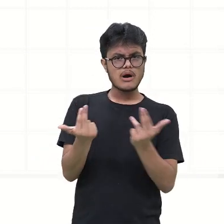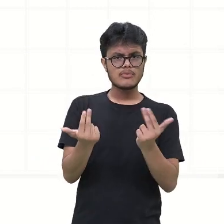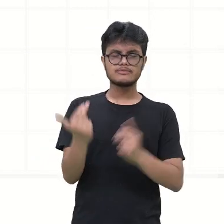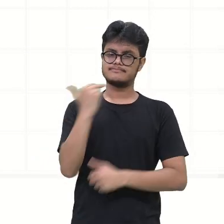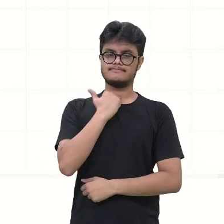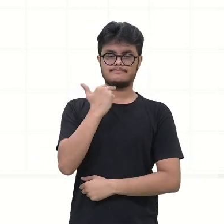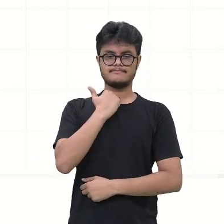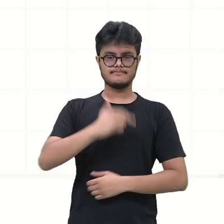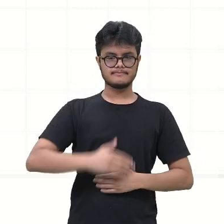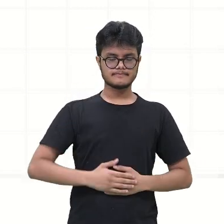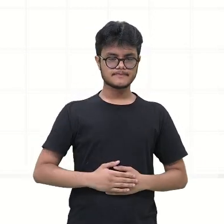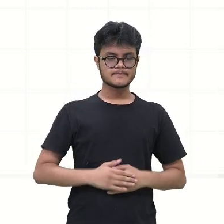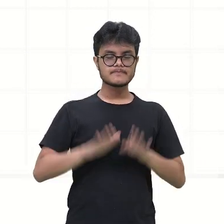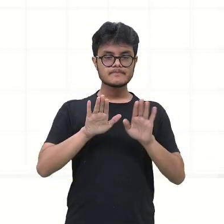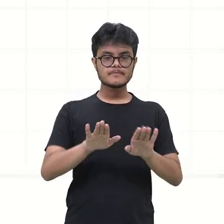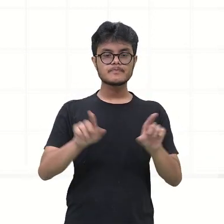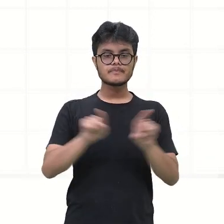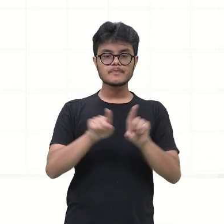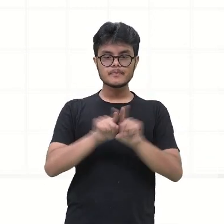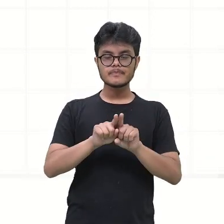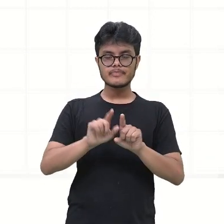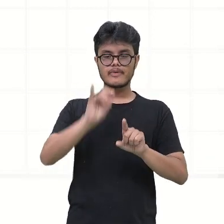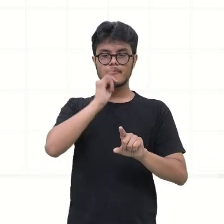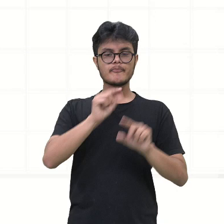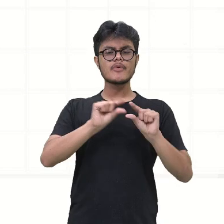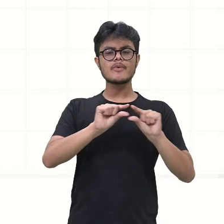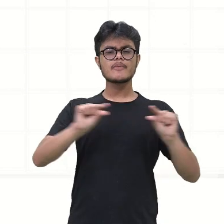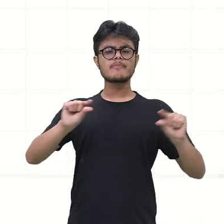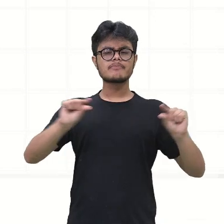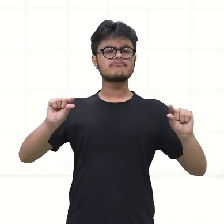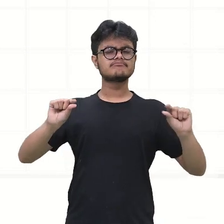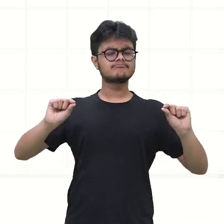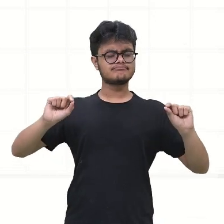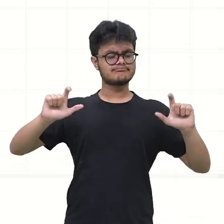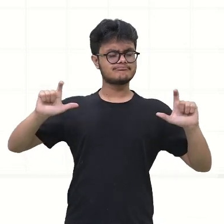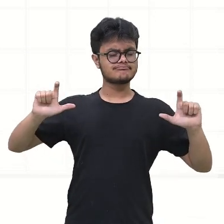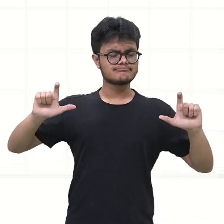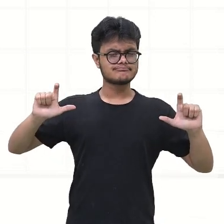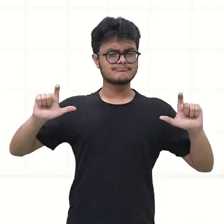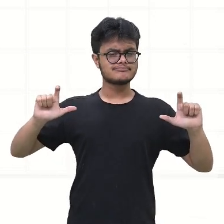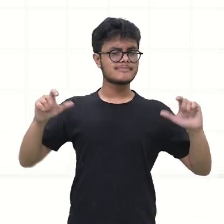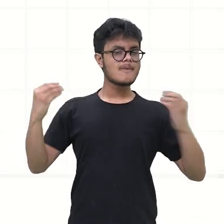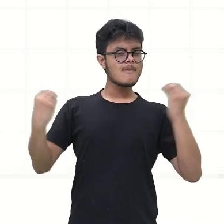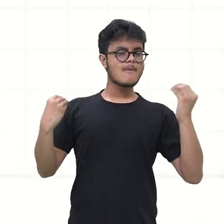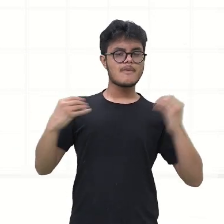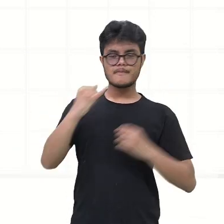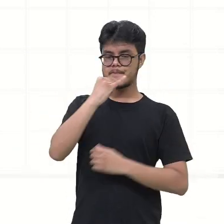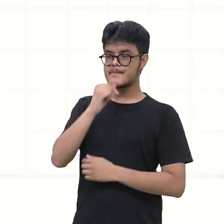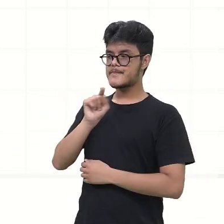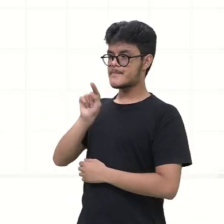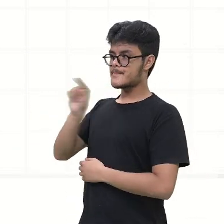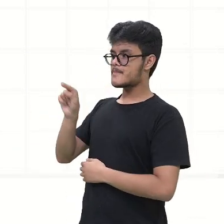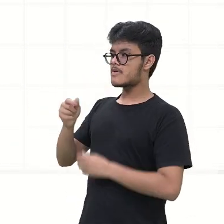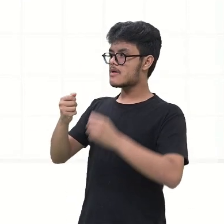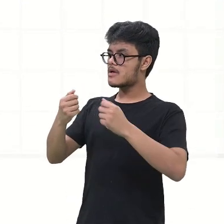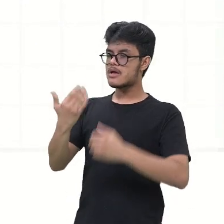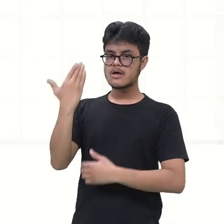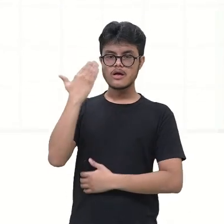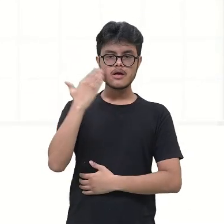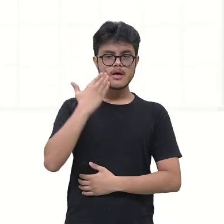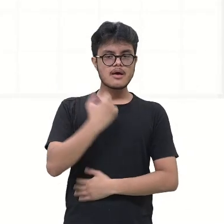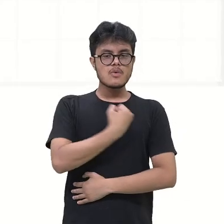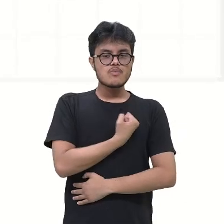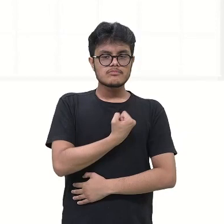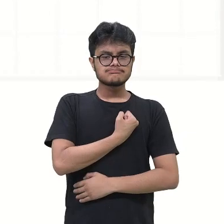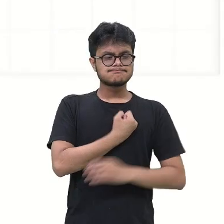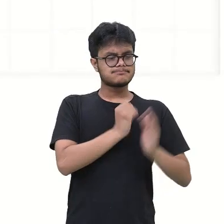números. Tudo bem? E aí, se a gente fosse ampliando aqui, aumentando essa nossa reta, Aqui eu vou conseguir determinar vários